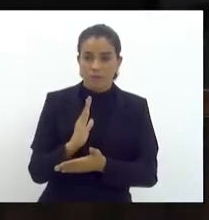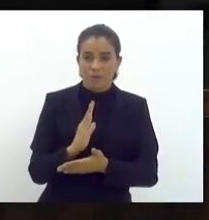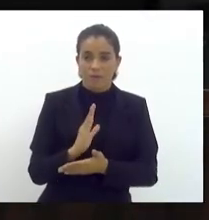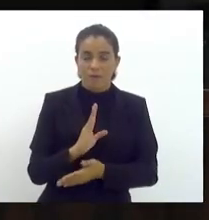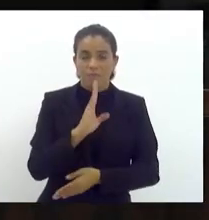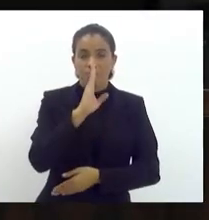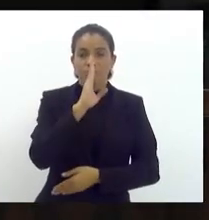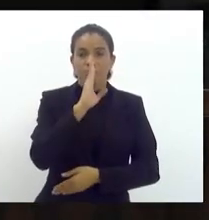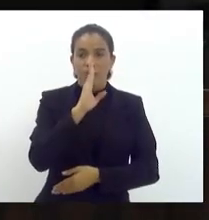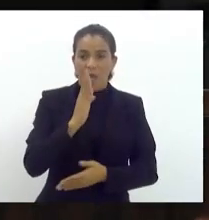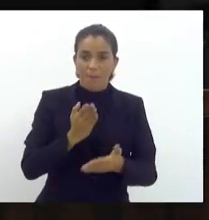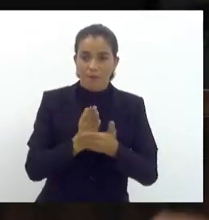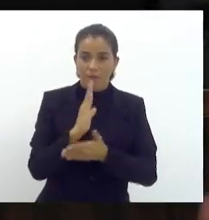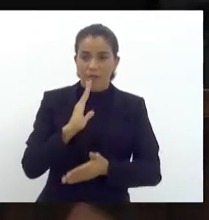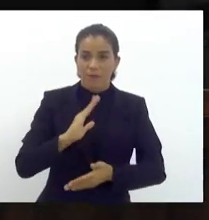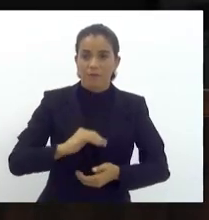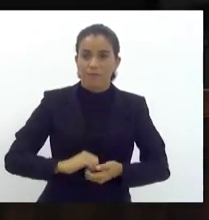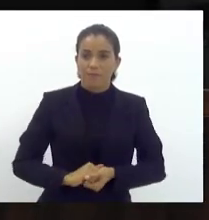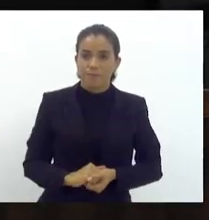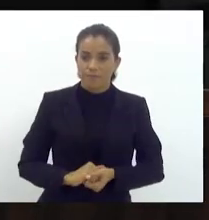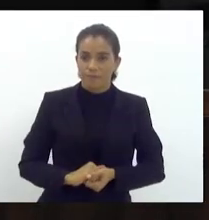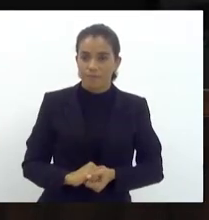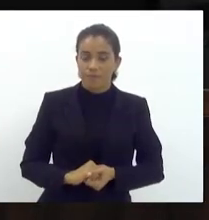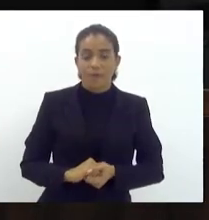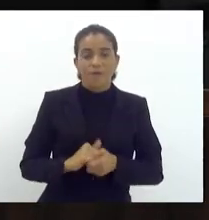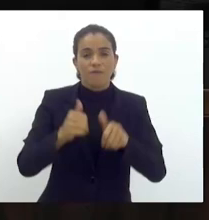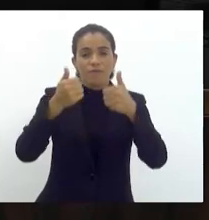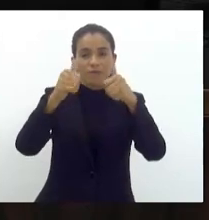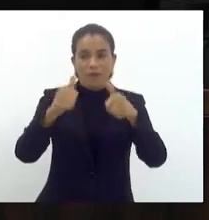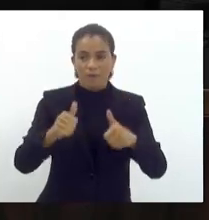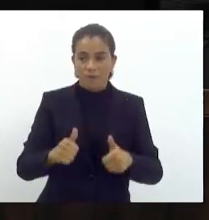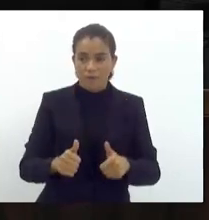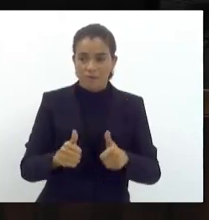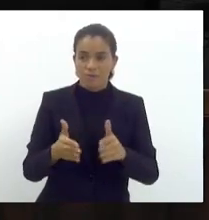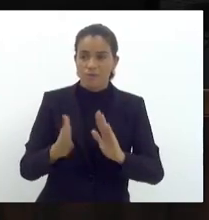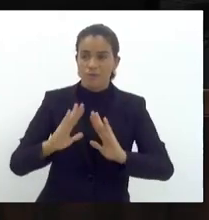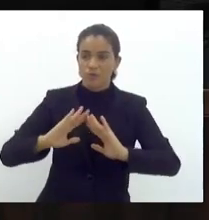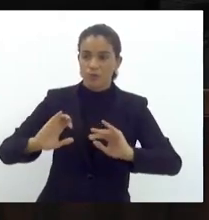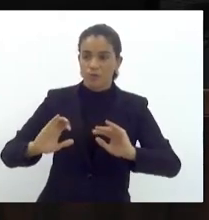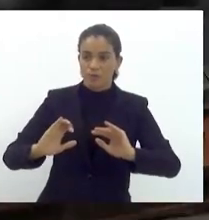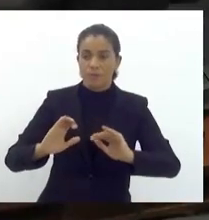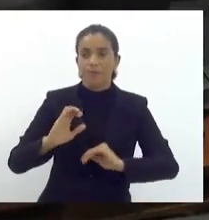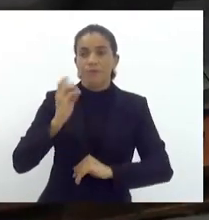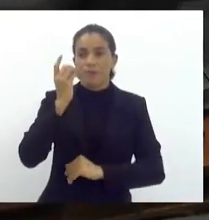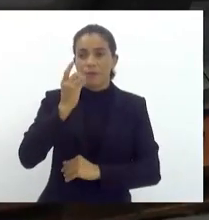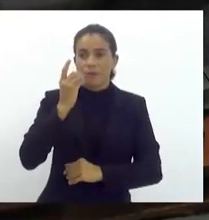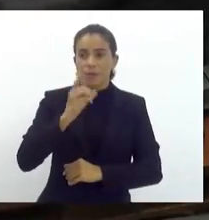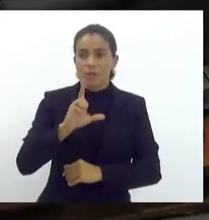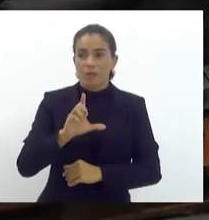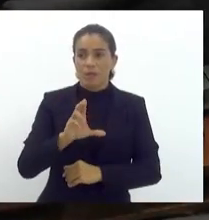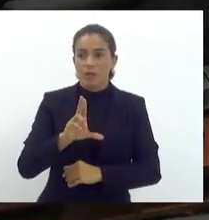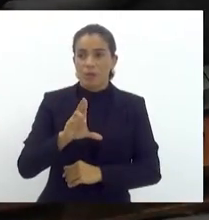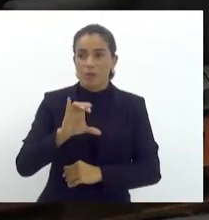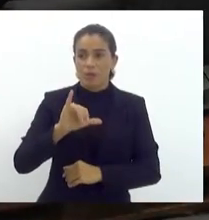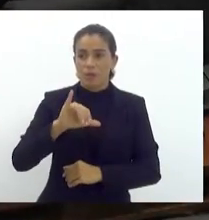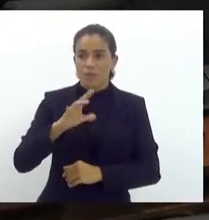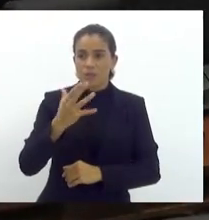permaneça Como estão aprovados verificação pedida não